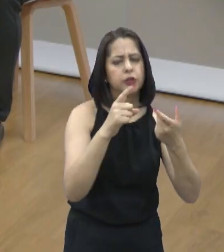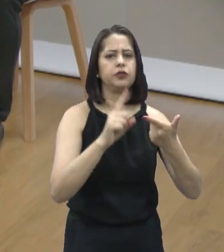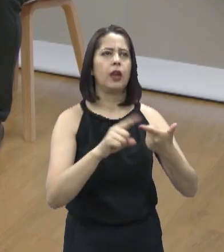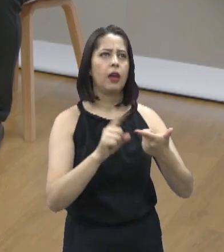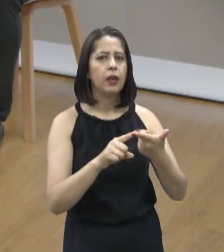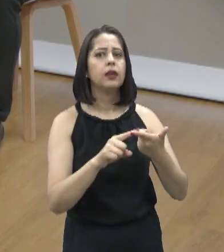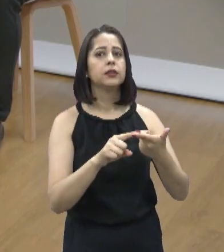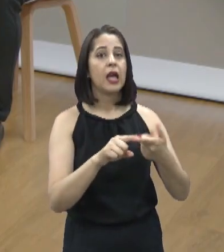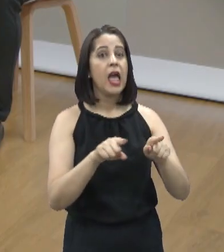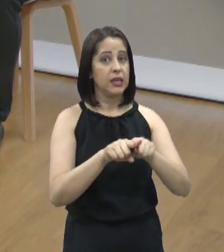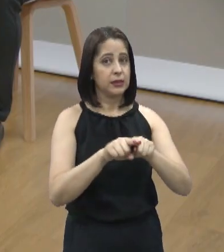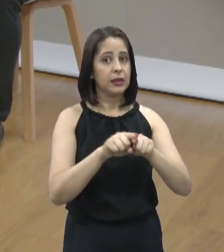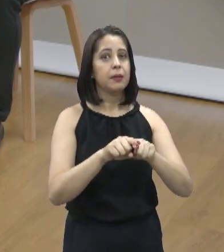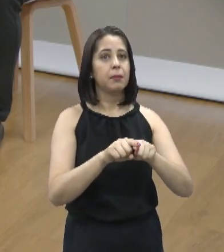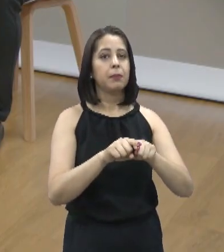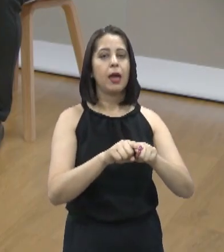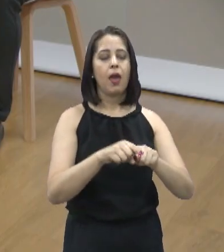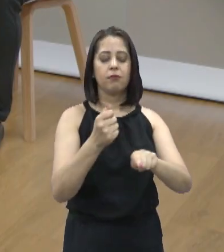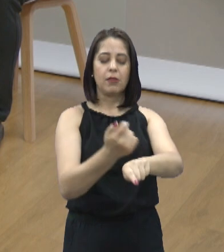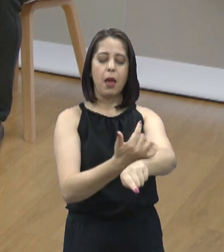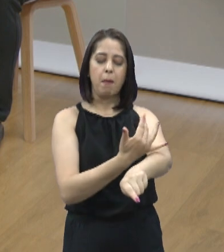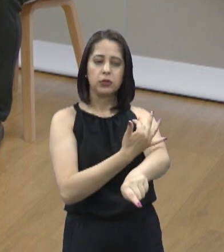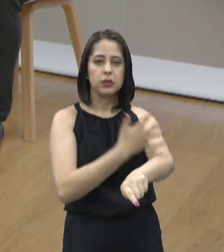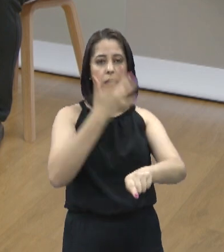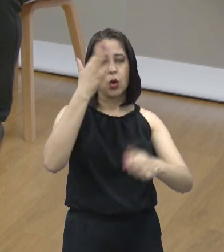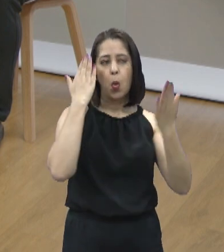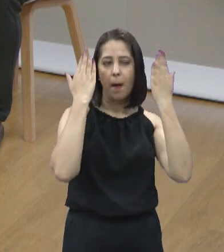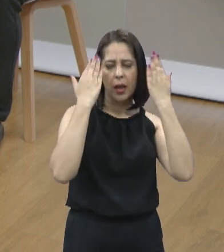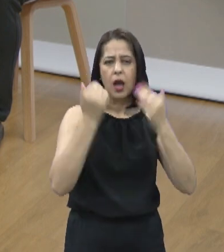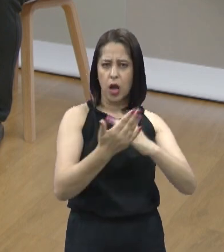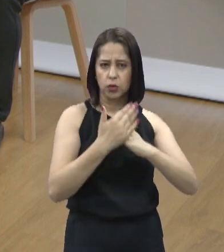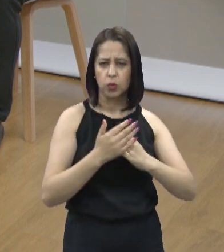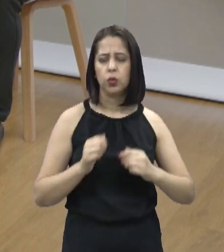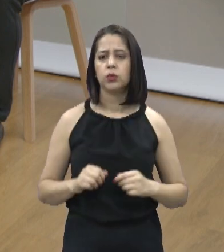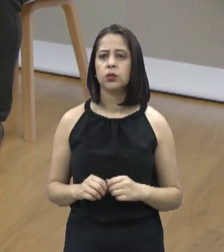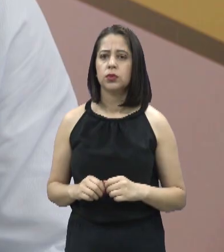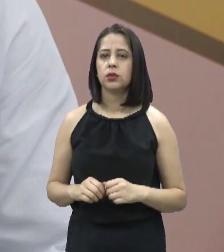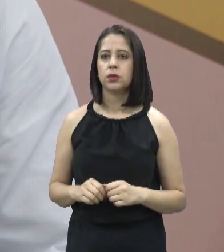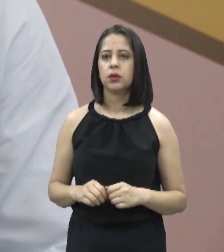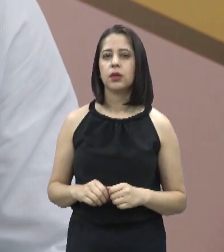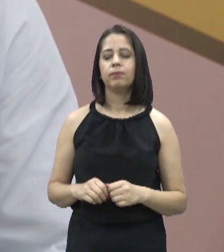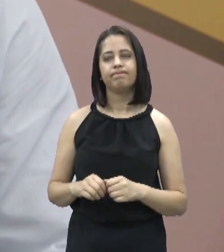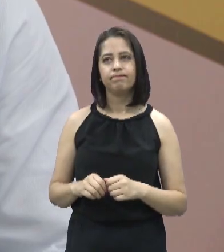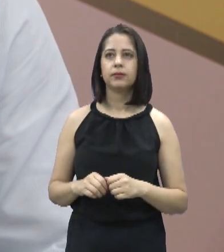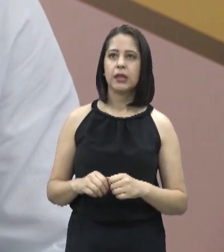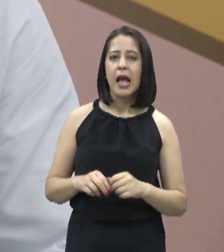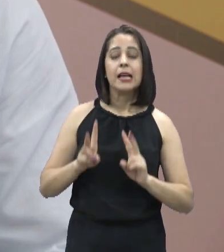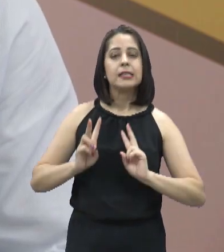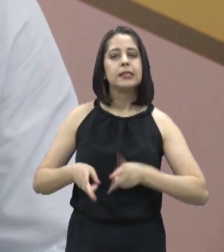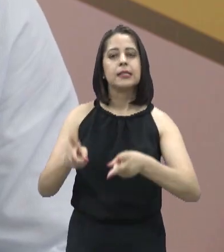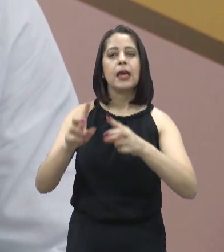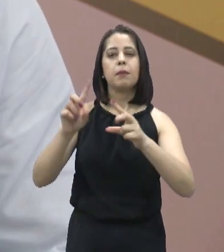Sim. Cuidar também, principalmente, da saúde emocional. Sim. A gente tenta sempre trabalhar num contexto de